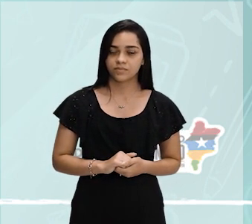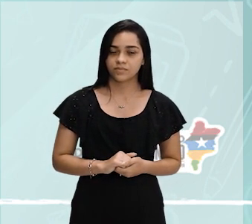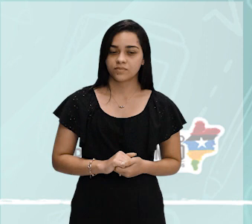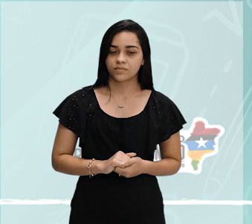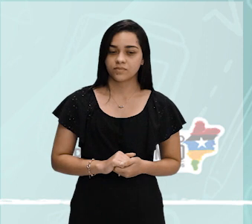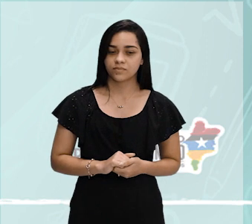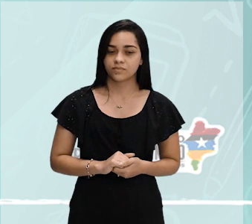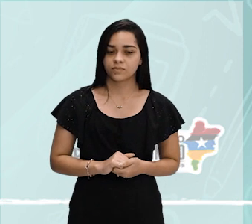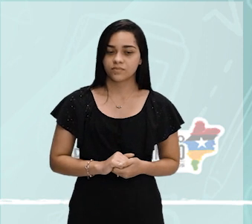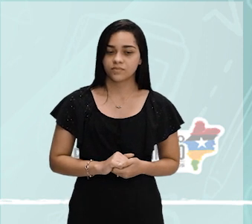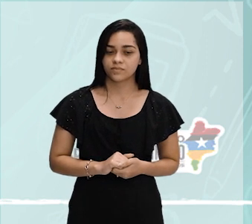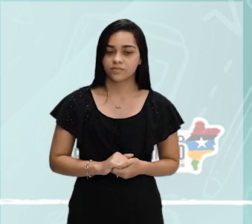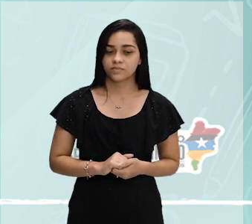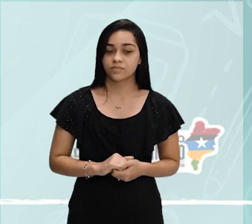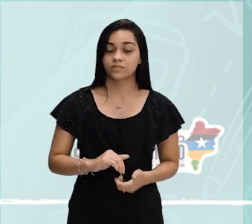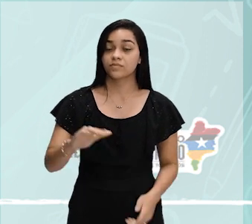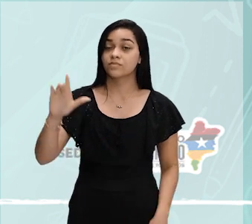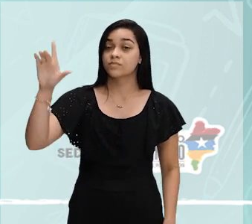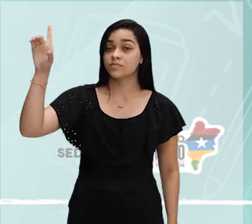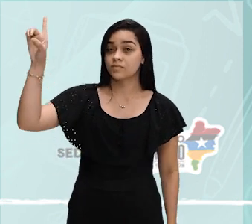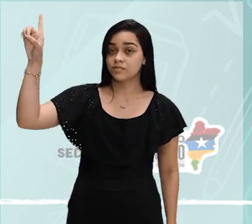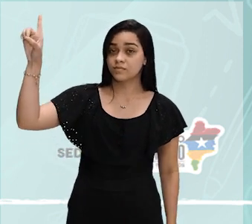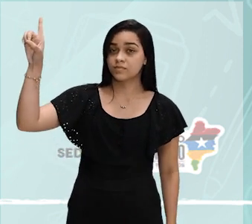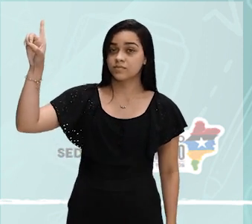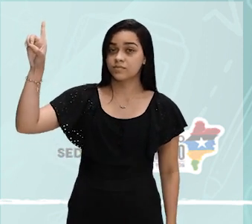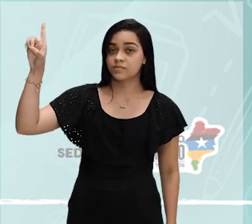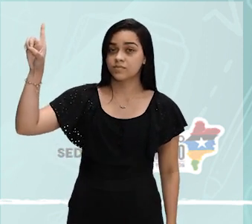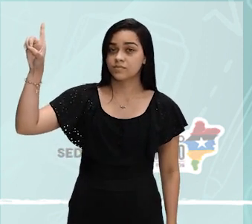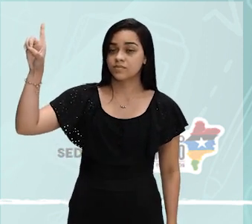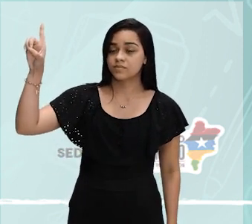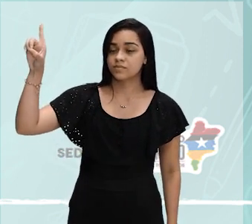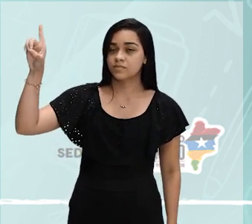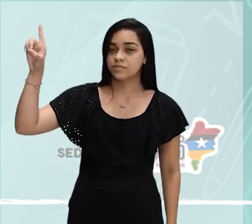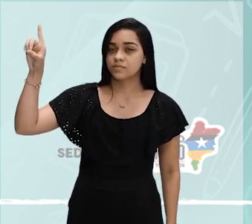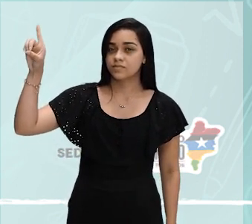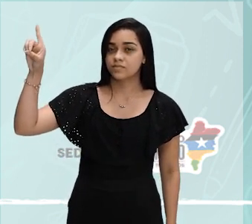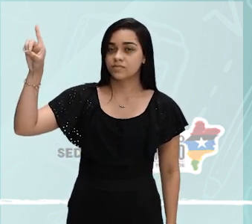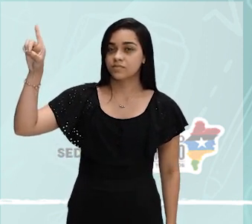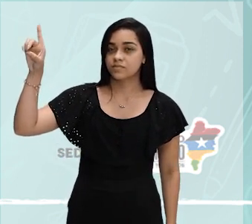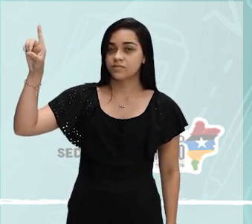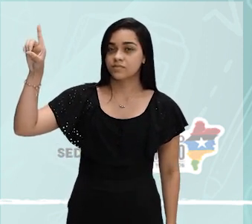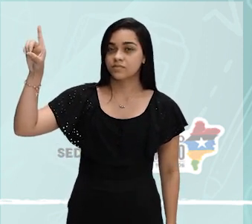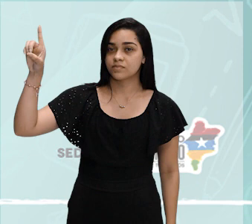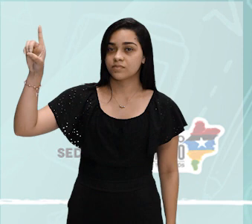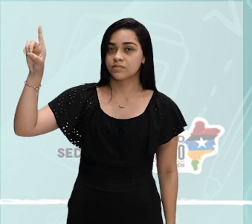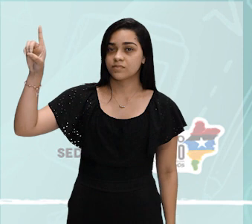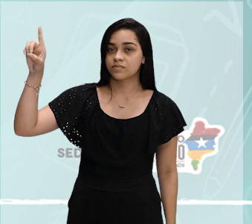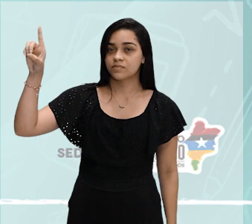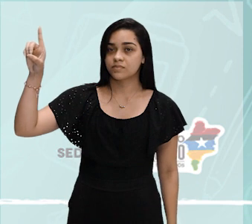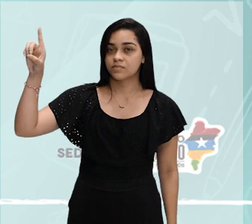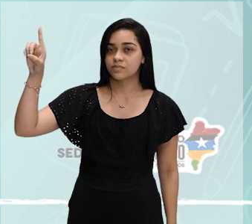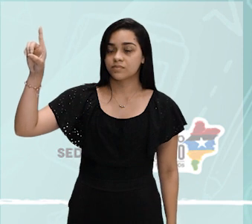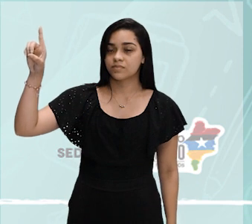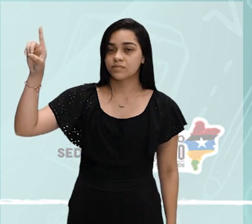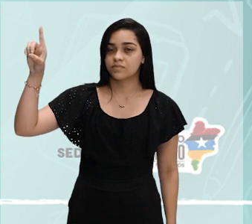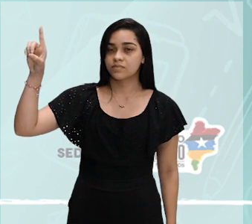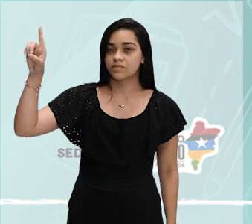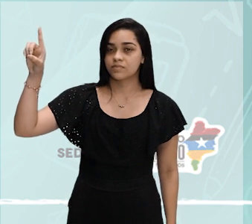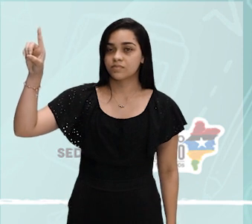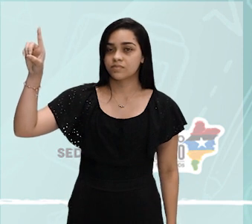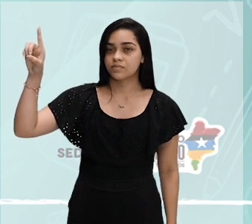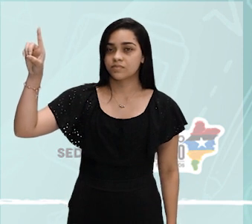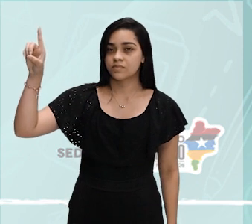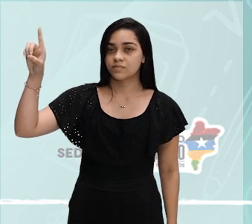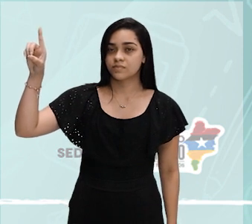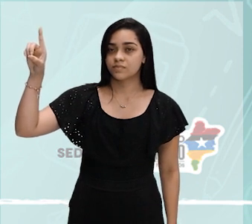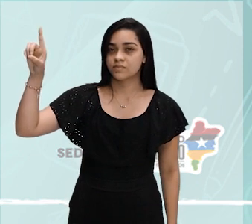Bom, os símbolos da luz e do fogo expressam o anseio de uma nova civilização que o poeta quer ver, dirigida